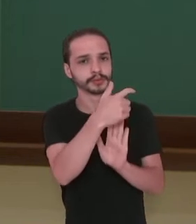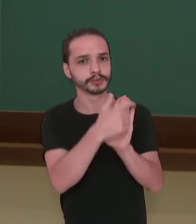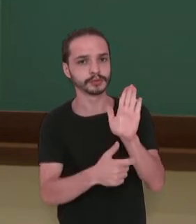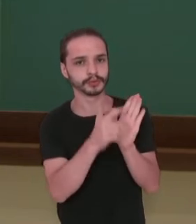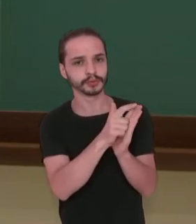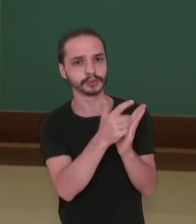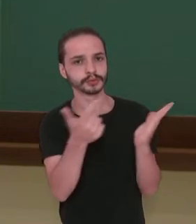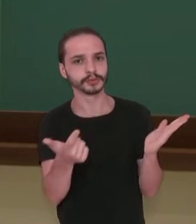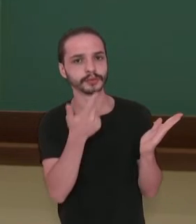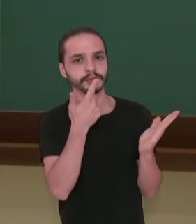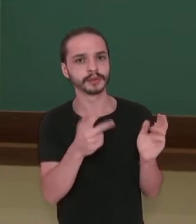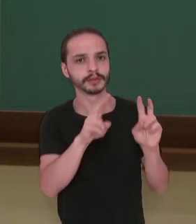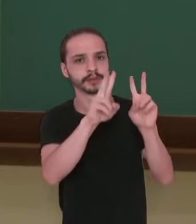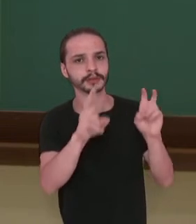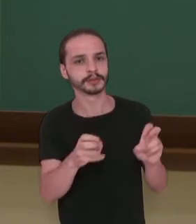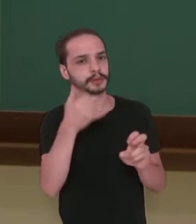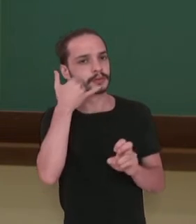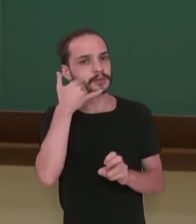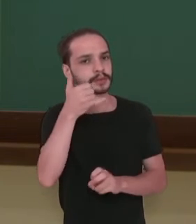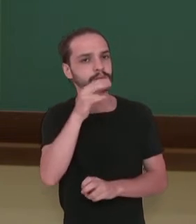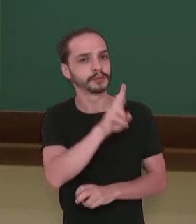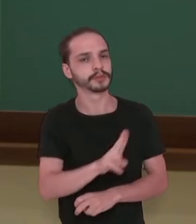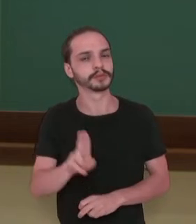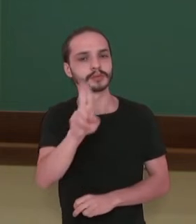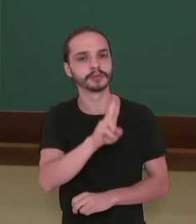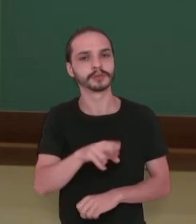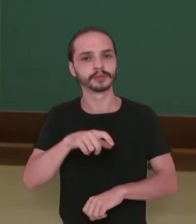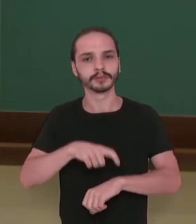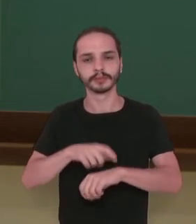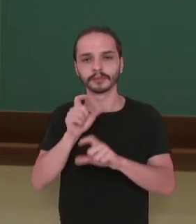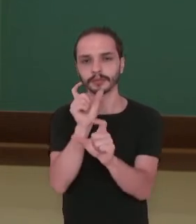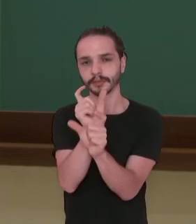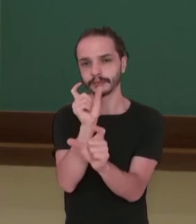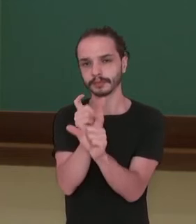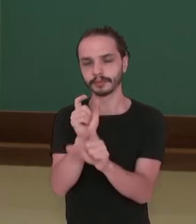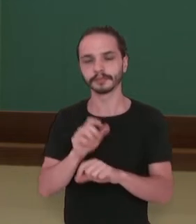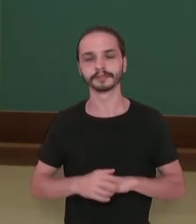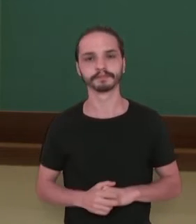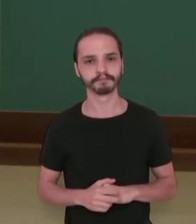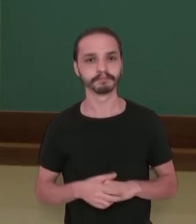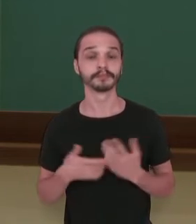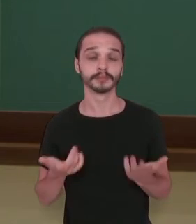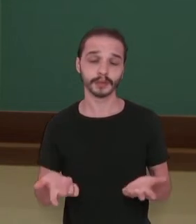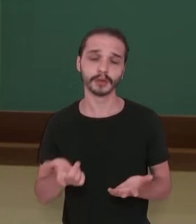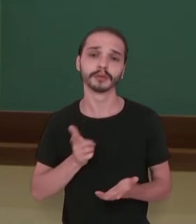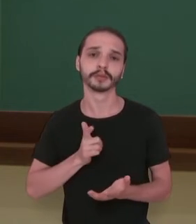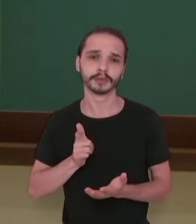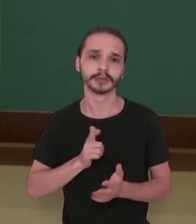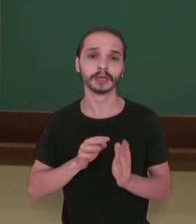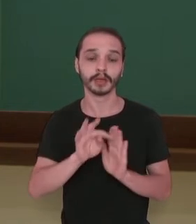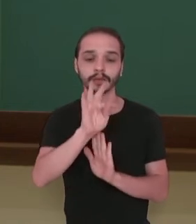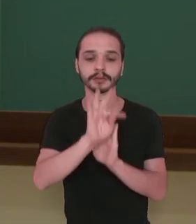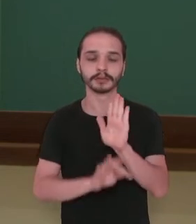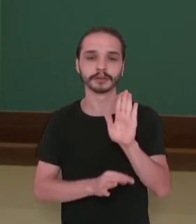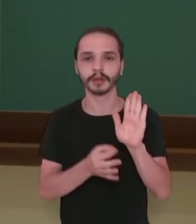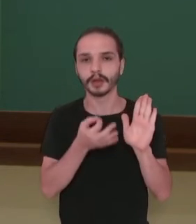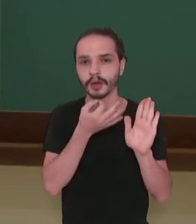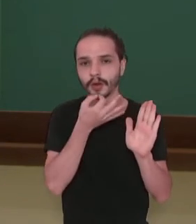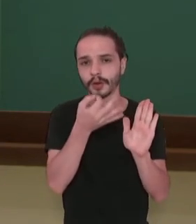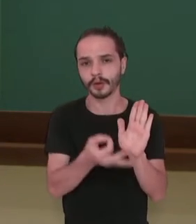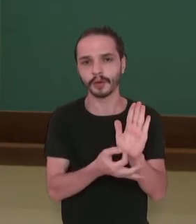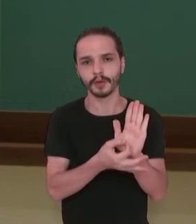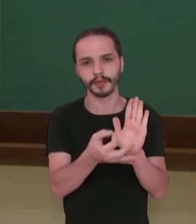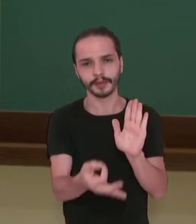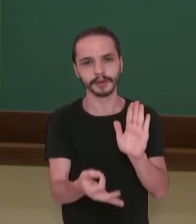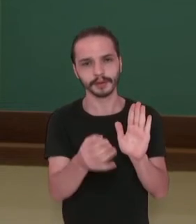celulares estão sendo utilizados na alfabetização, né? Então a gente tem aqui um texto de opinião, né? Ficou evidenciado